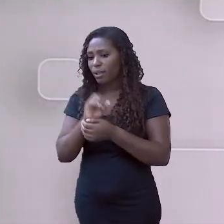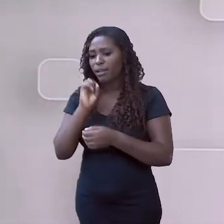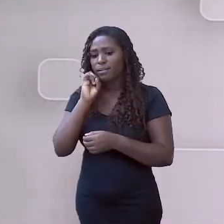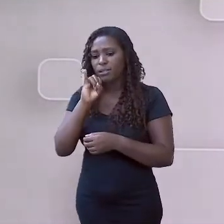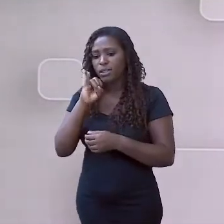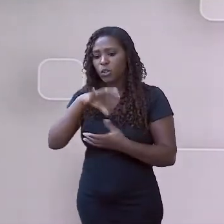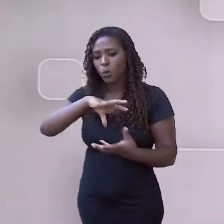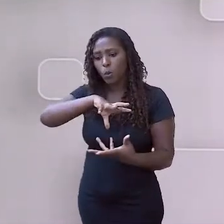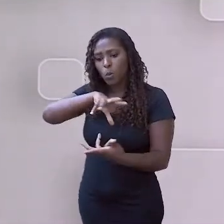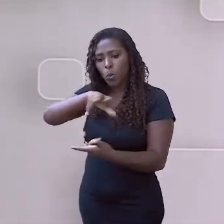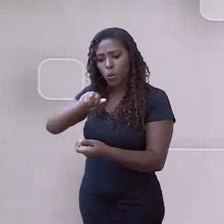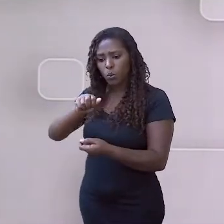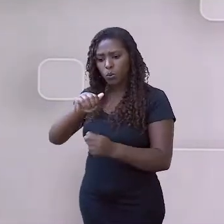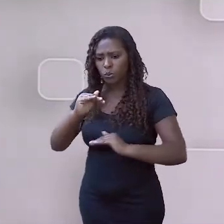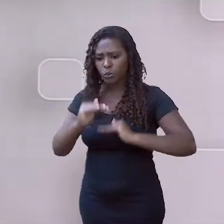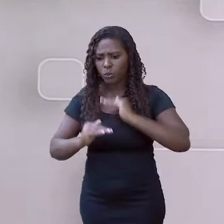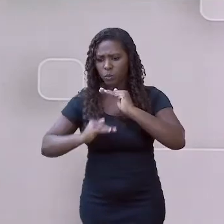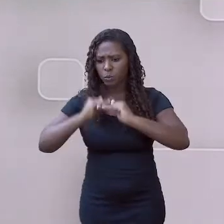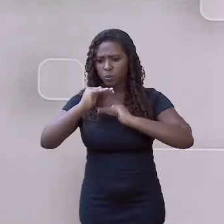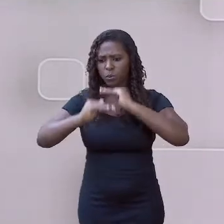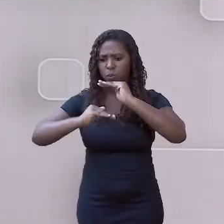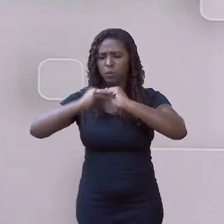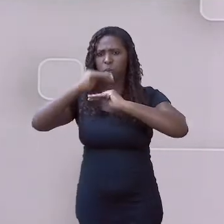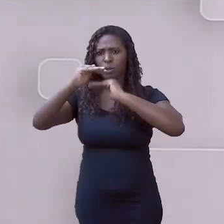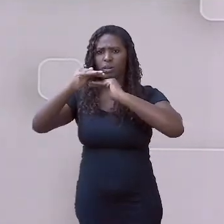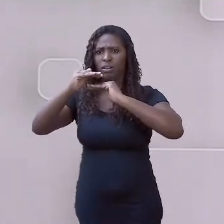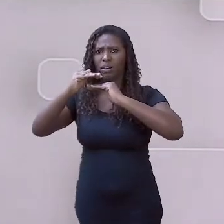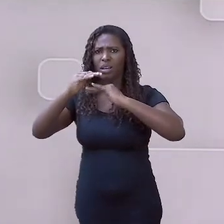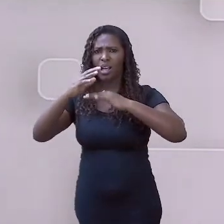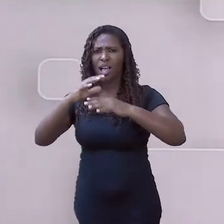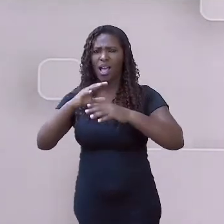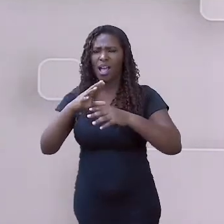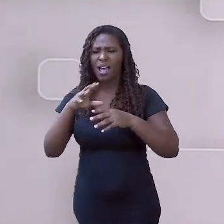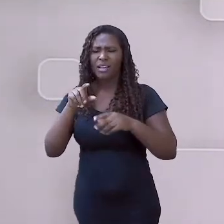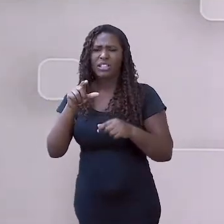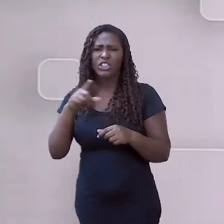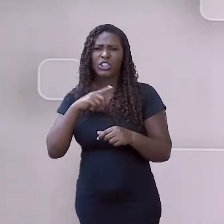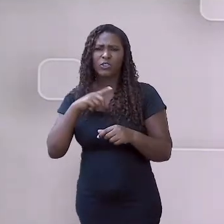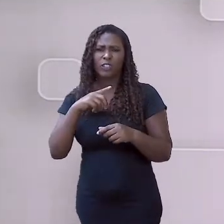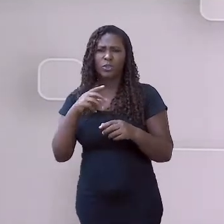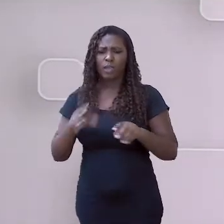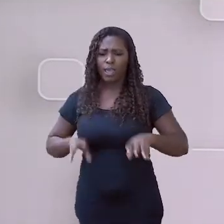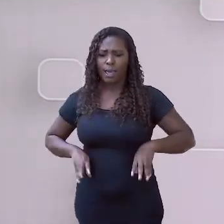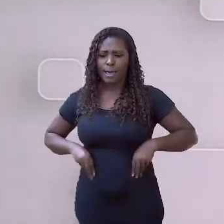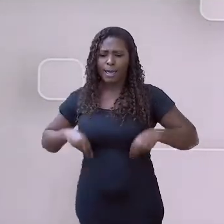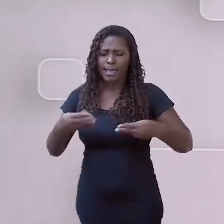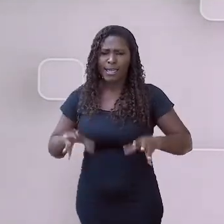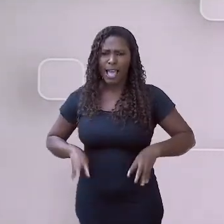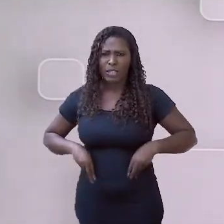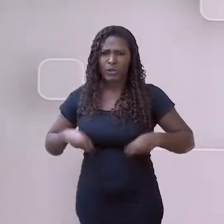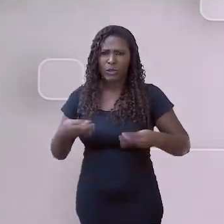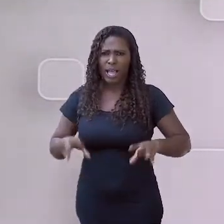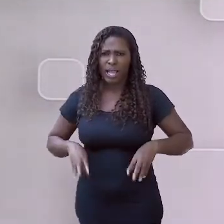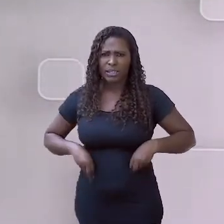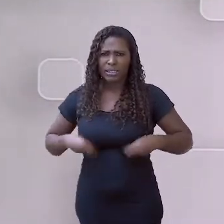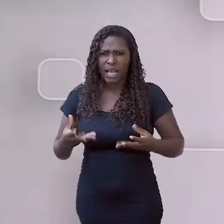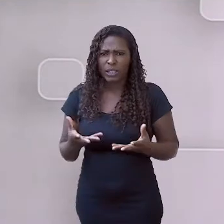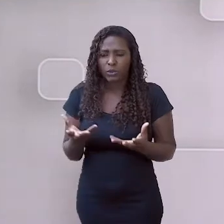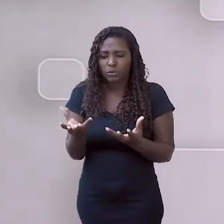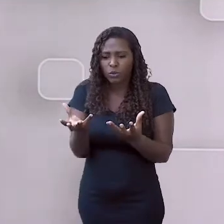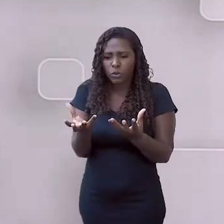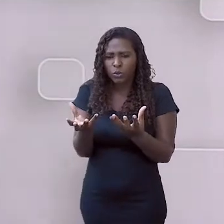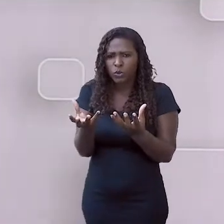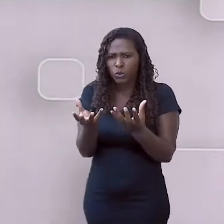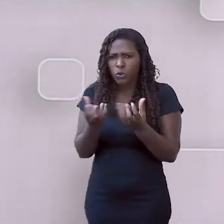consumisse igual aos países em desenvolvimento, se os países